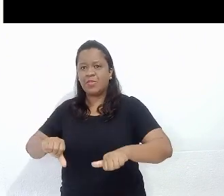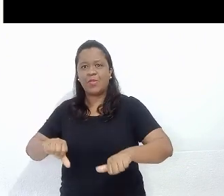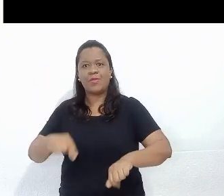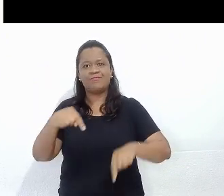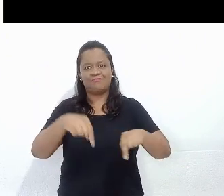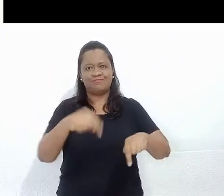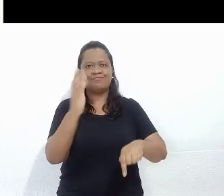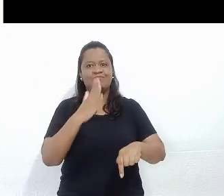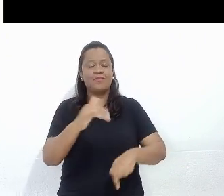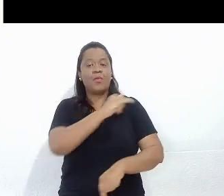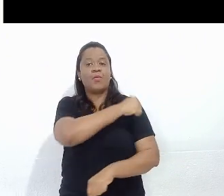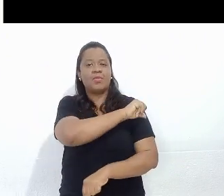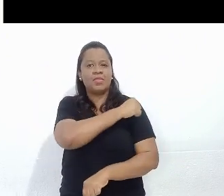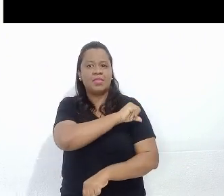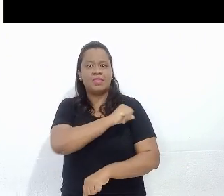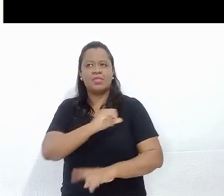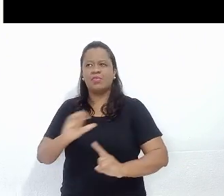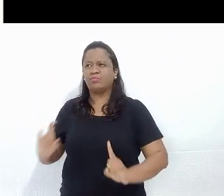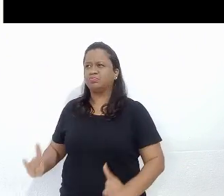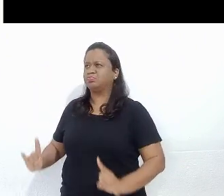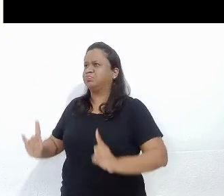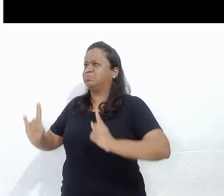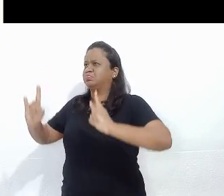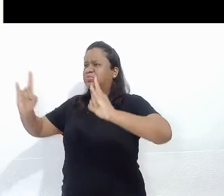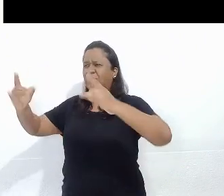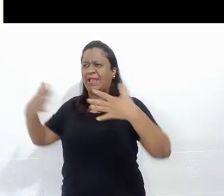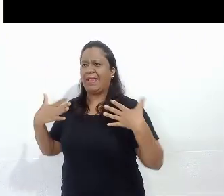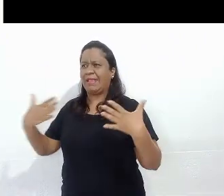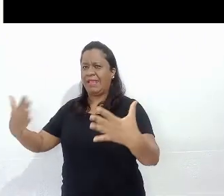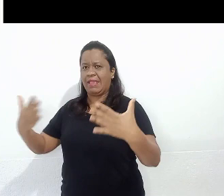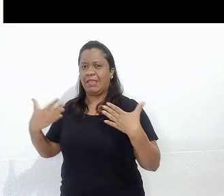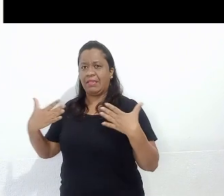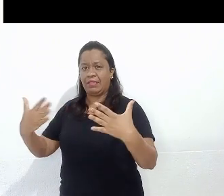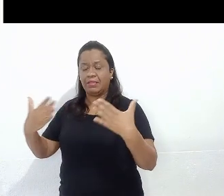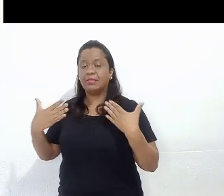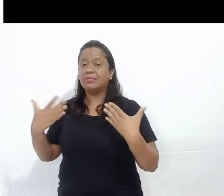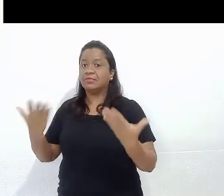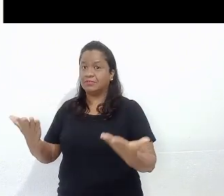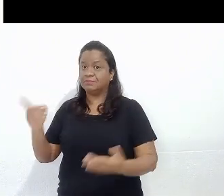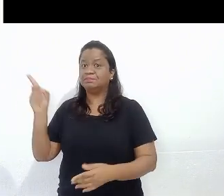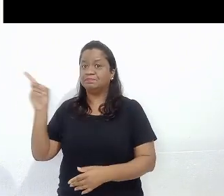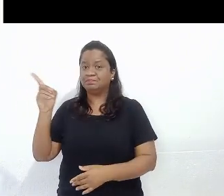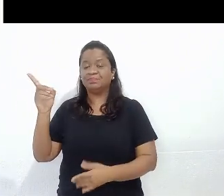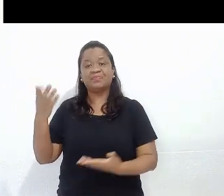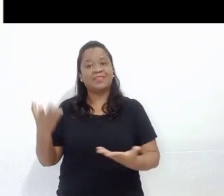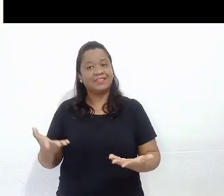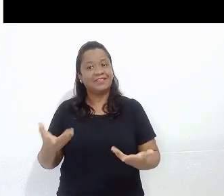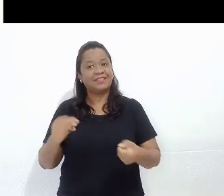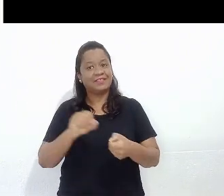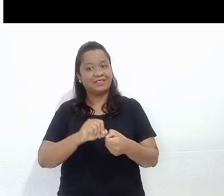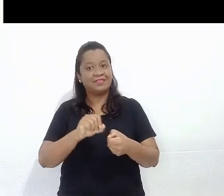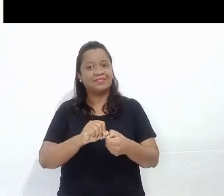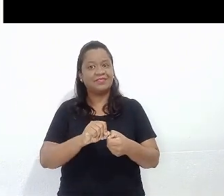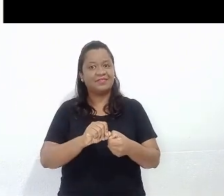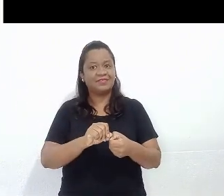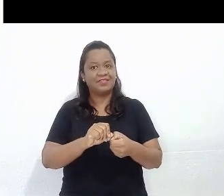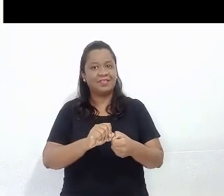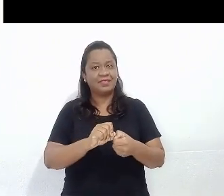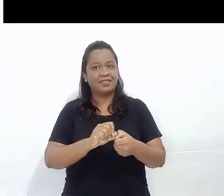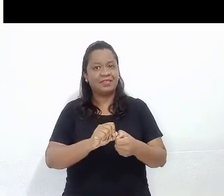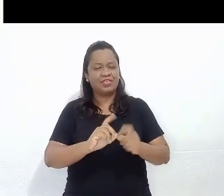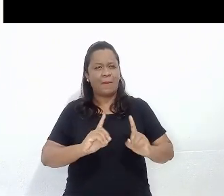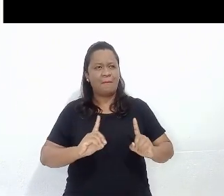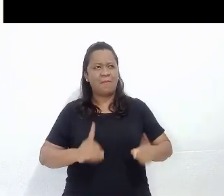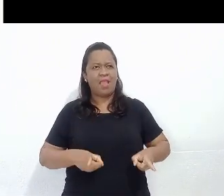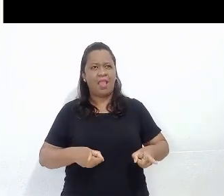muito concreto, então fica uma coisa bem quente mesmo. Então ele fez aqueles takes assim, bem que você